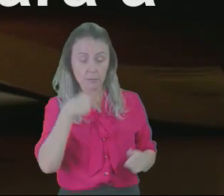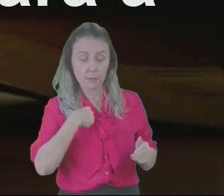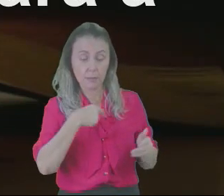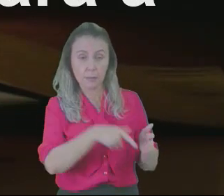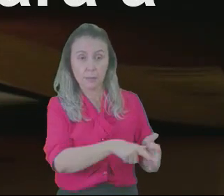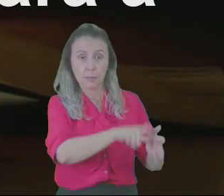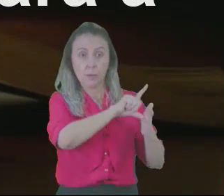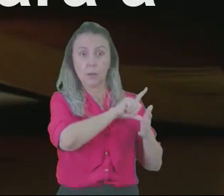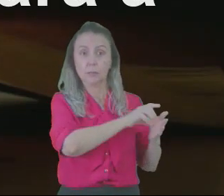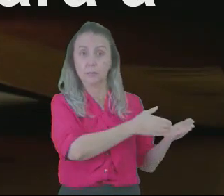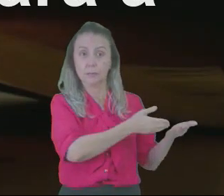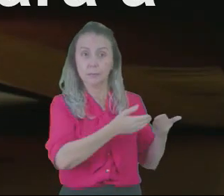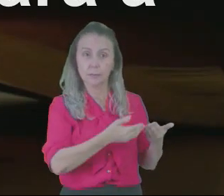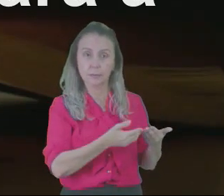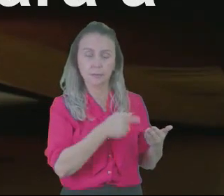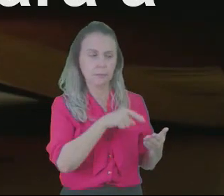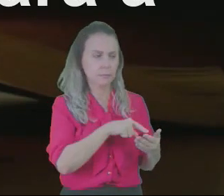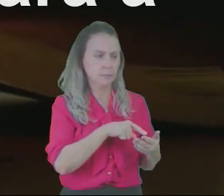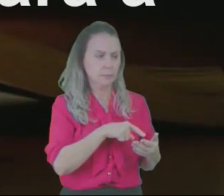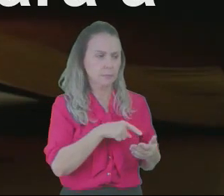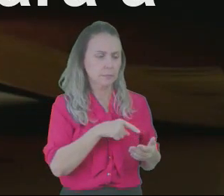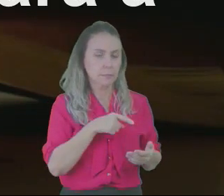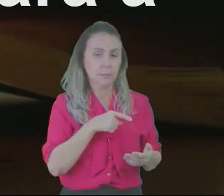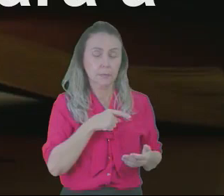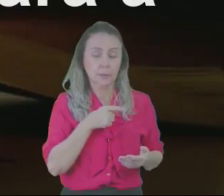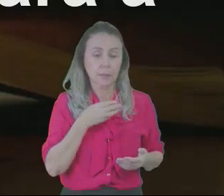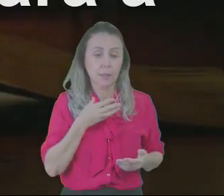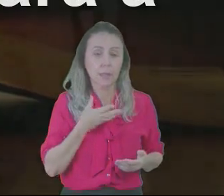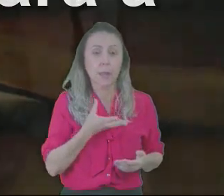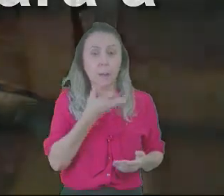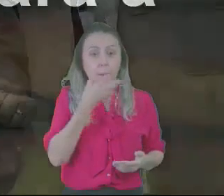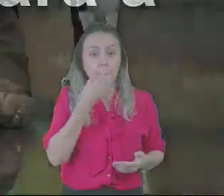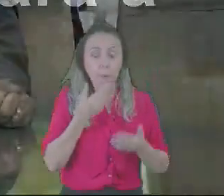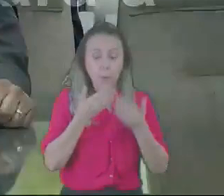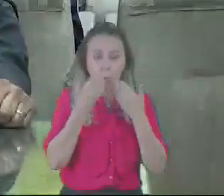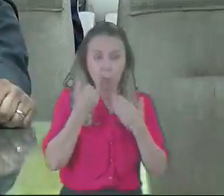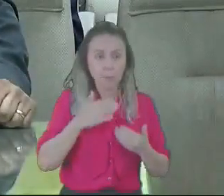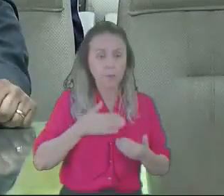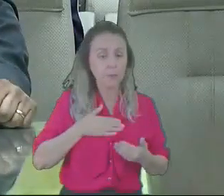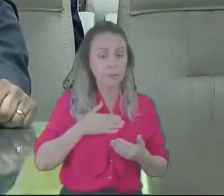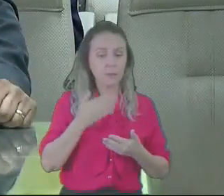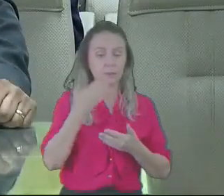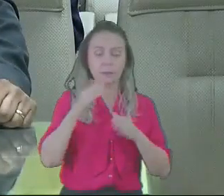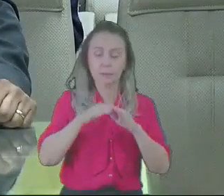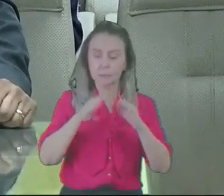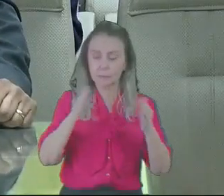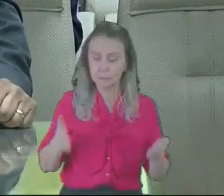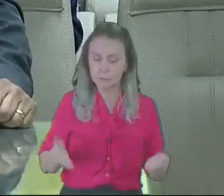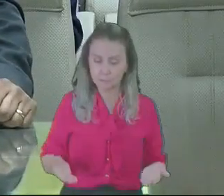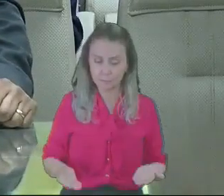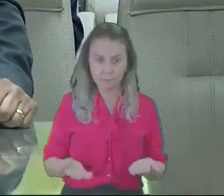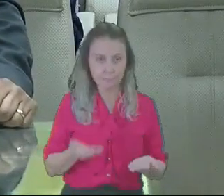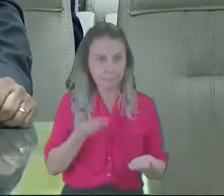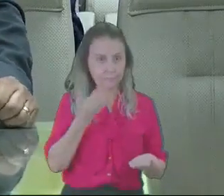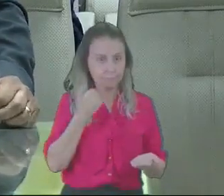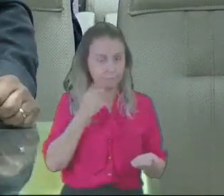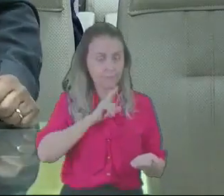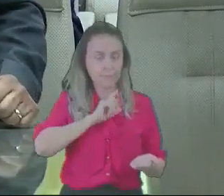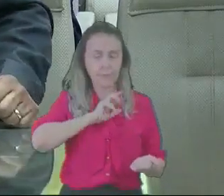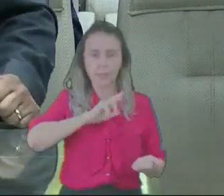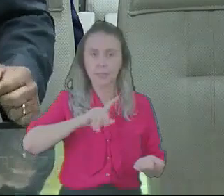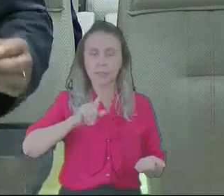provar a minha ceia quantos querem participar da Ceia do Senhor